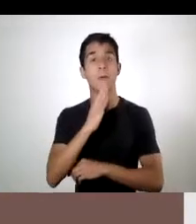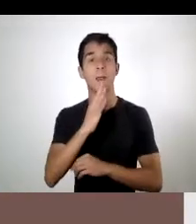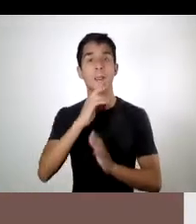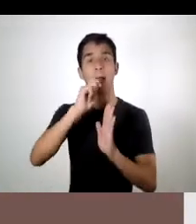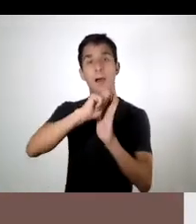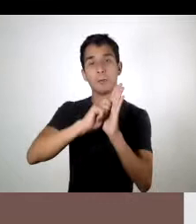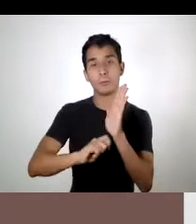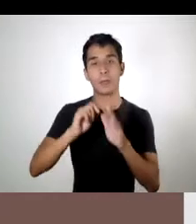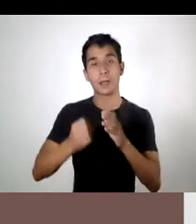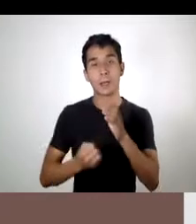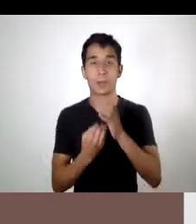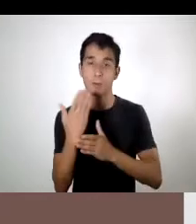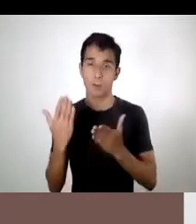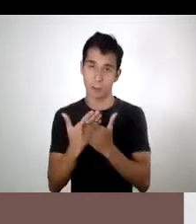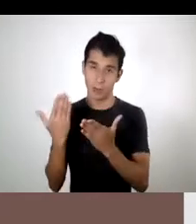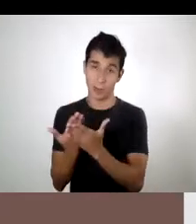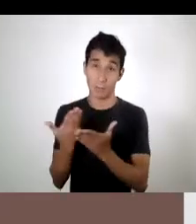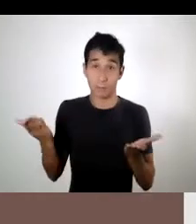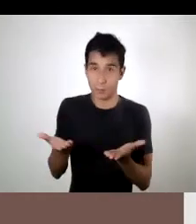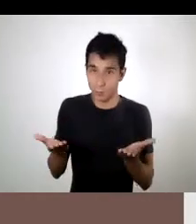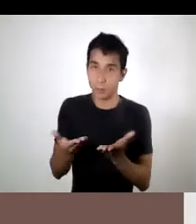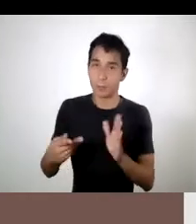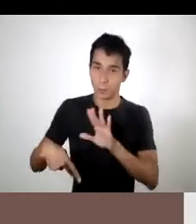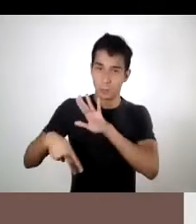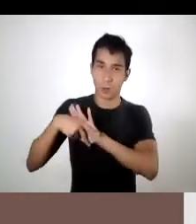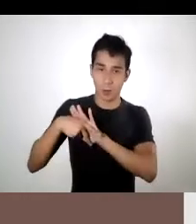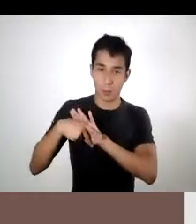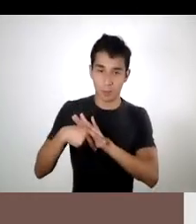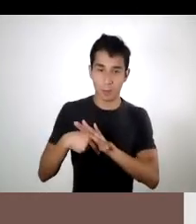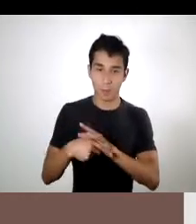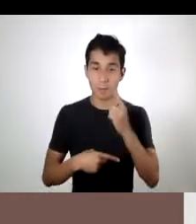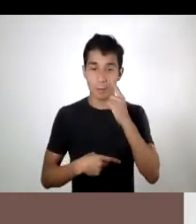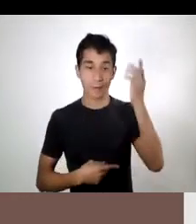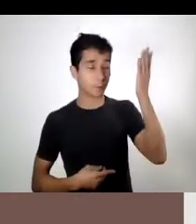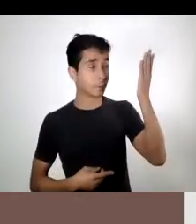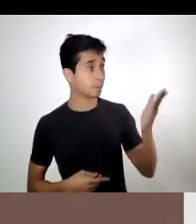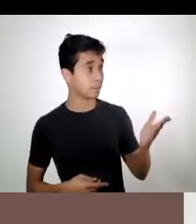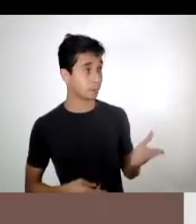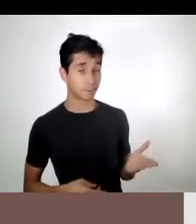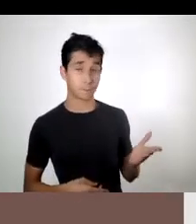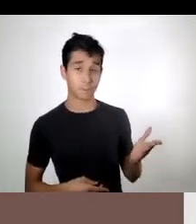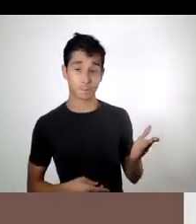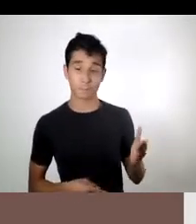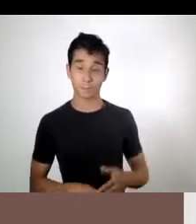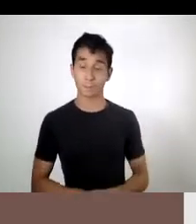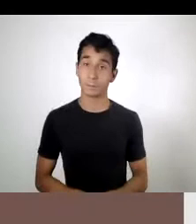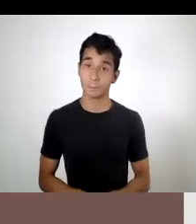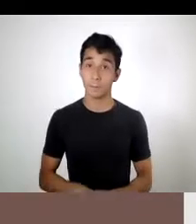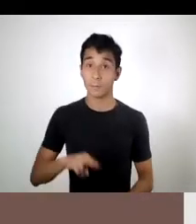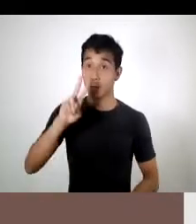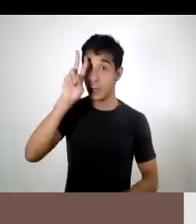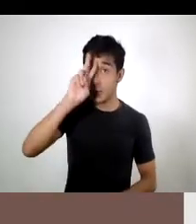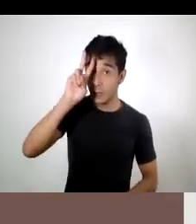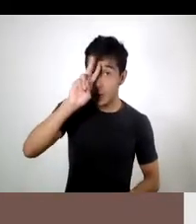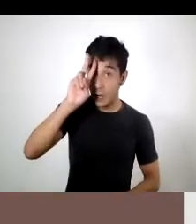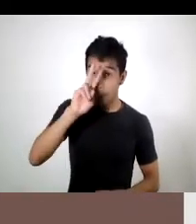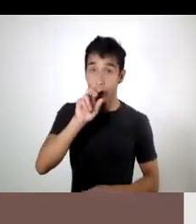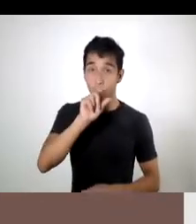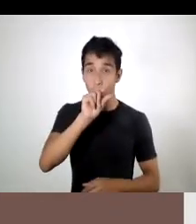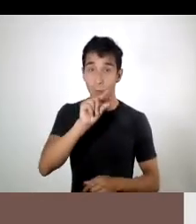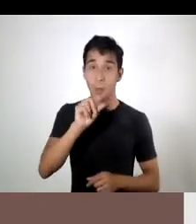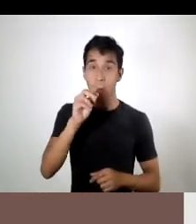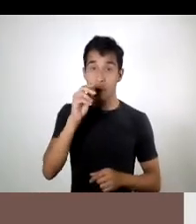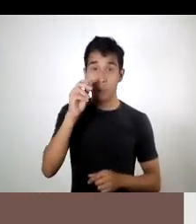ler hoje, que é a Andréa Regina Silva Cabral Libório. Gente, lembrando que procurem essas mulheres aí pelas